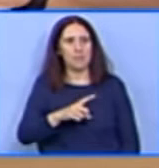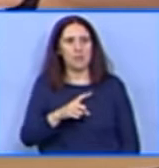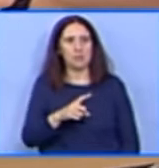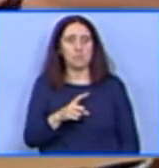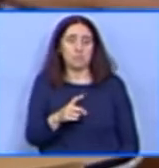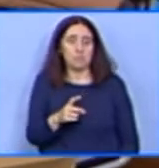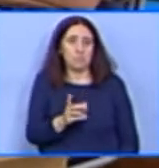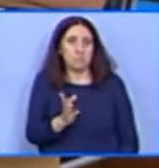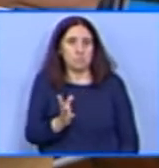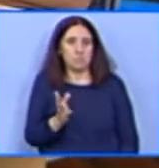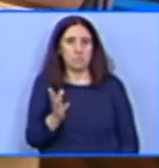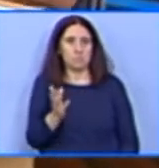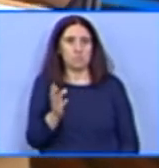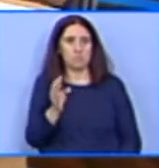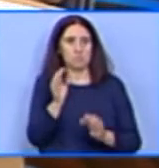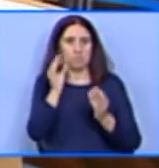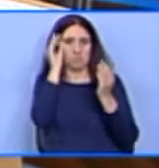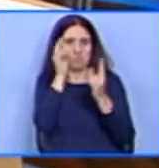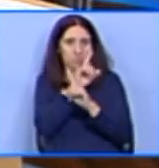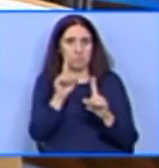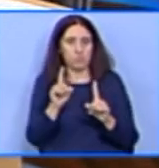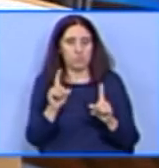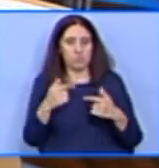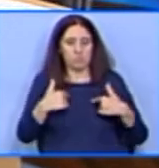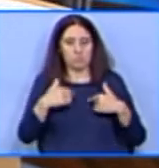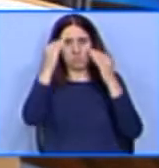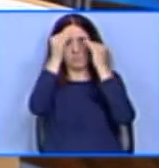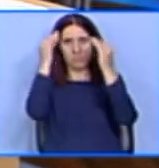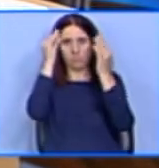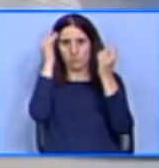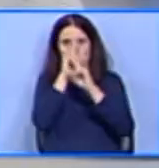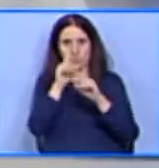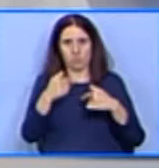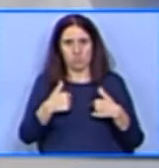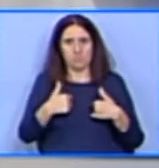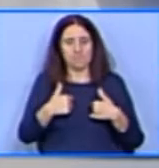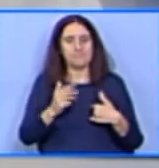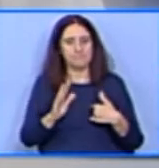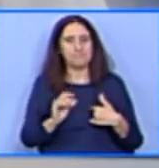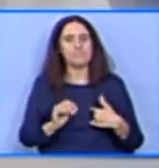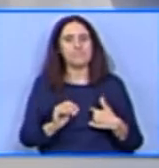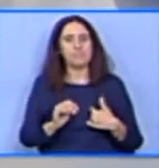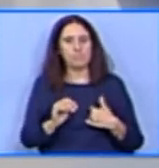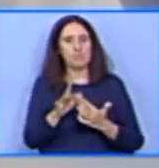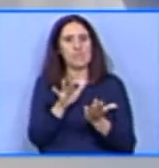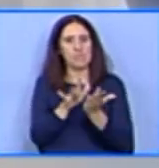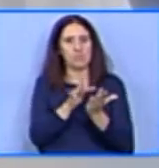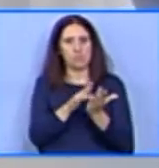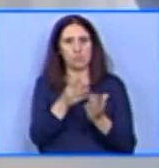inclusive estou a falar um bocadinho com o professor, também como professor, de pegar em